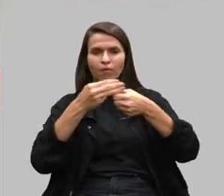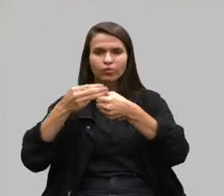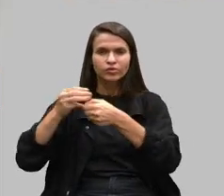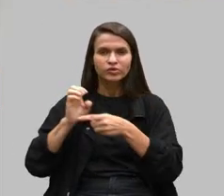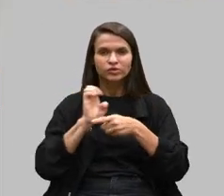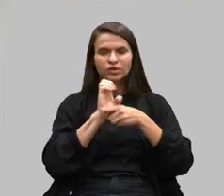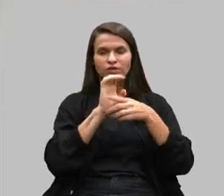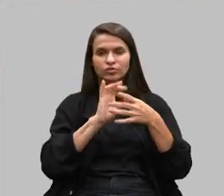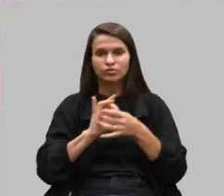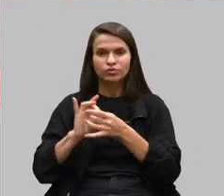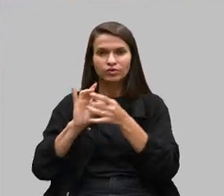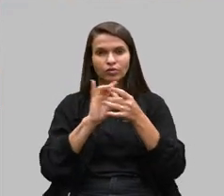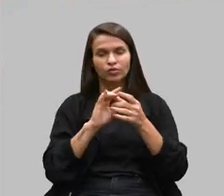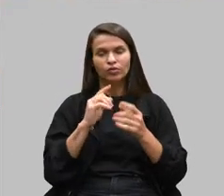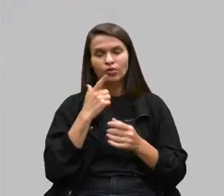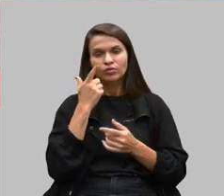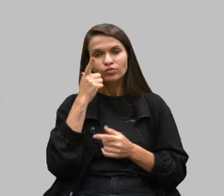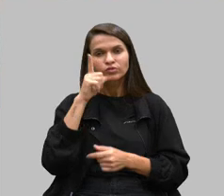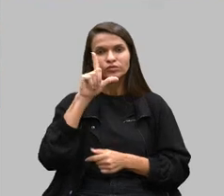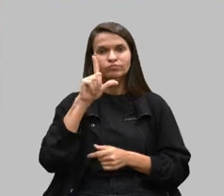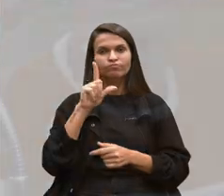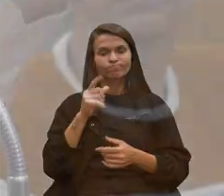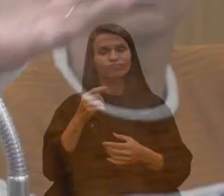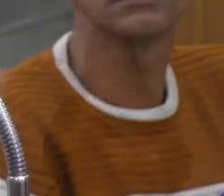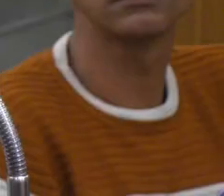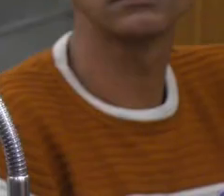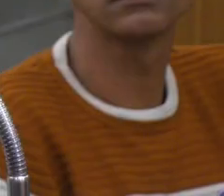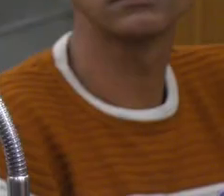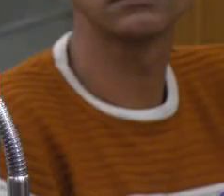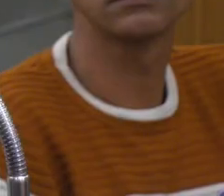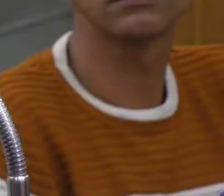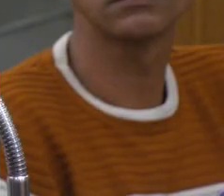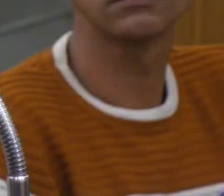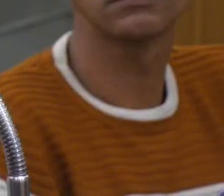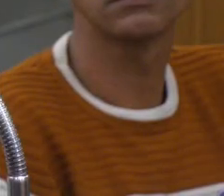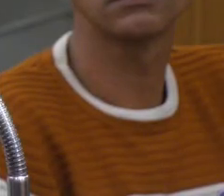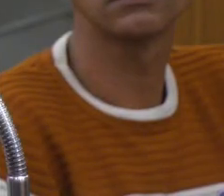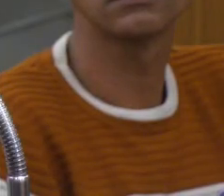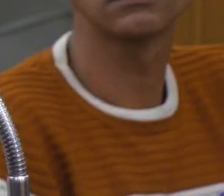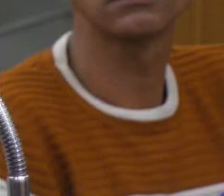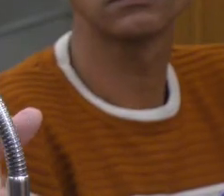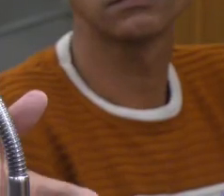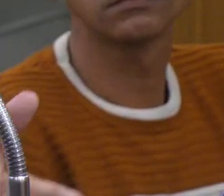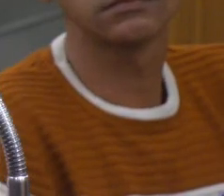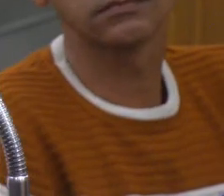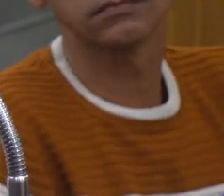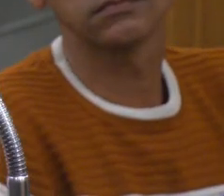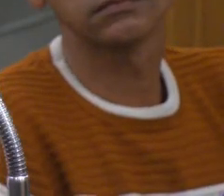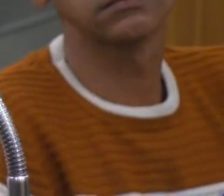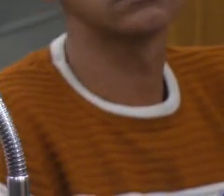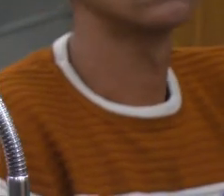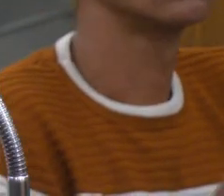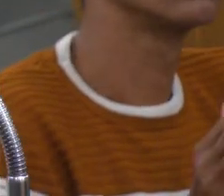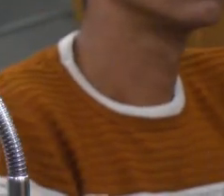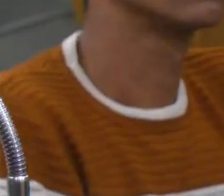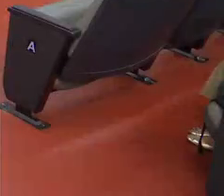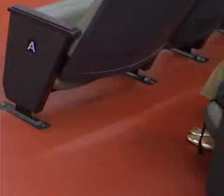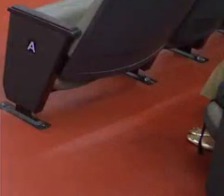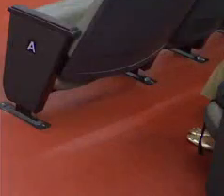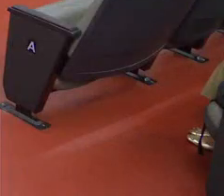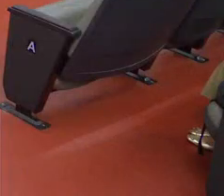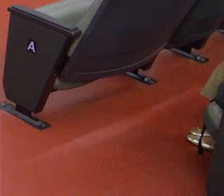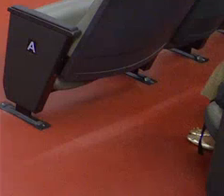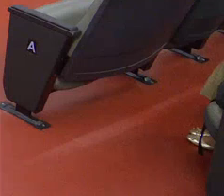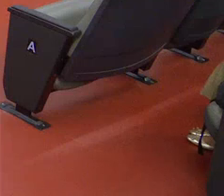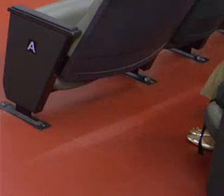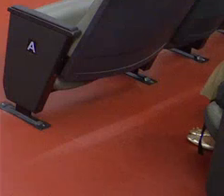e união para que a gente consiga ISO realmente é muito importante eu espero que dessa vez a coisa aconteça muito obrigado uma boa tarde a